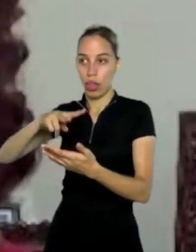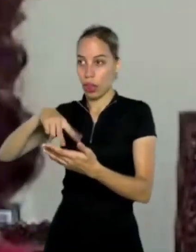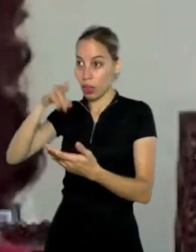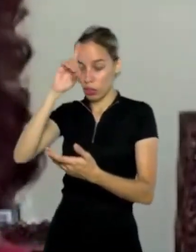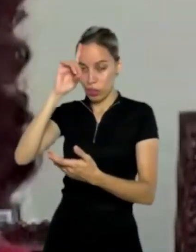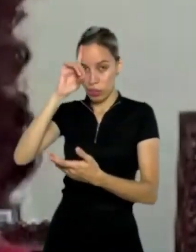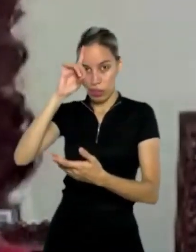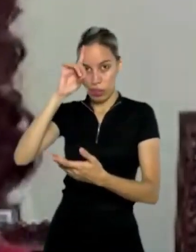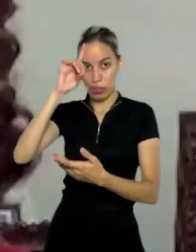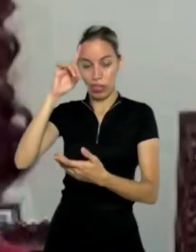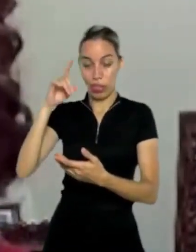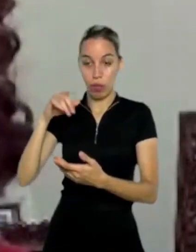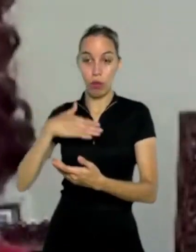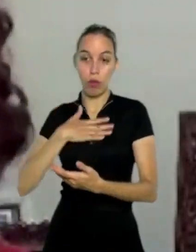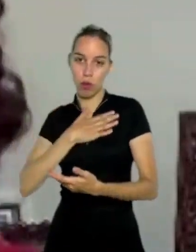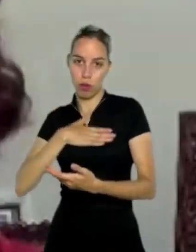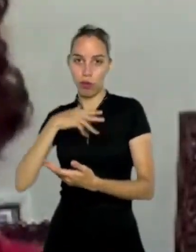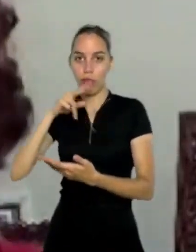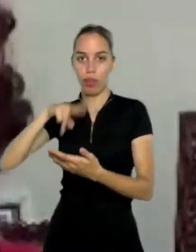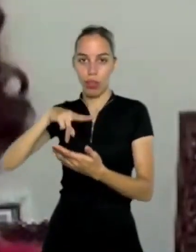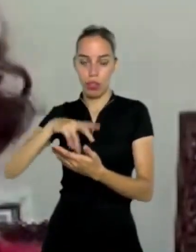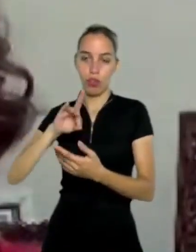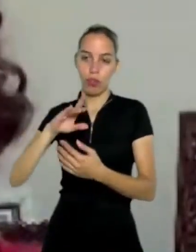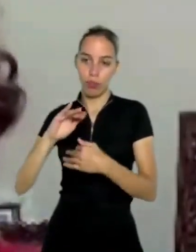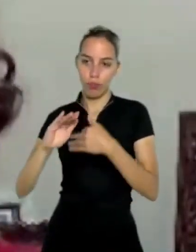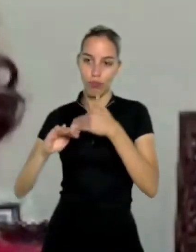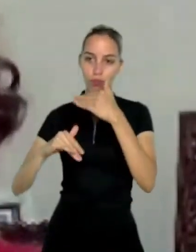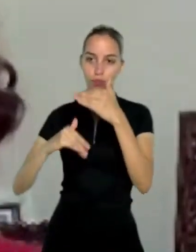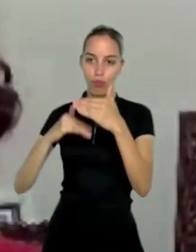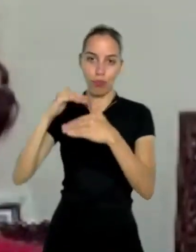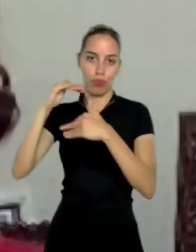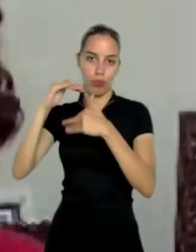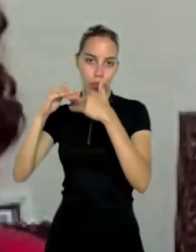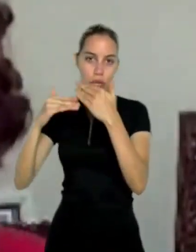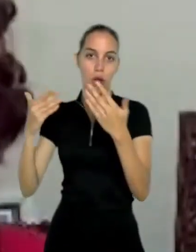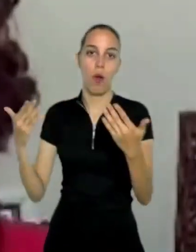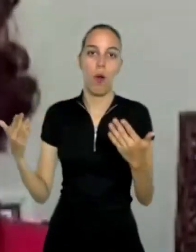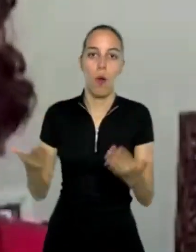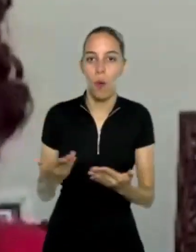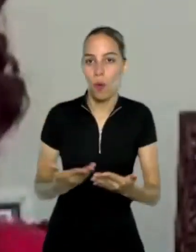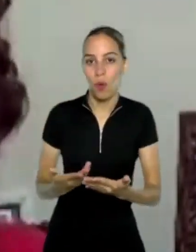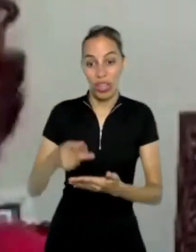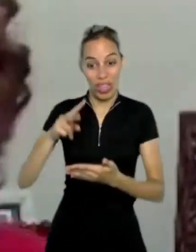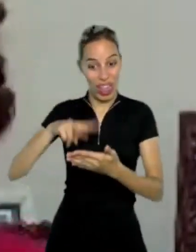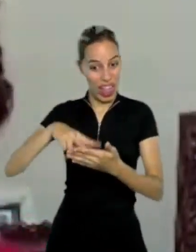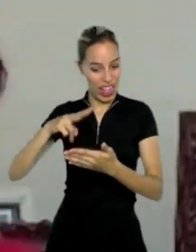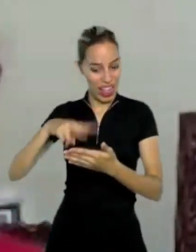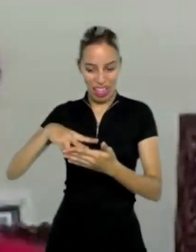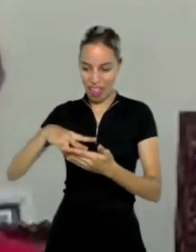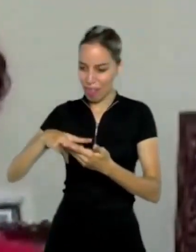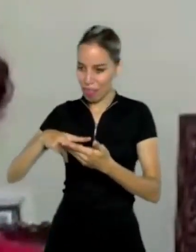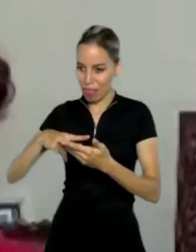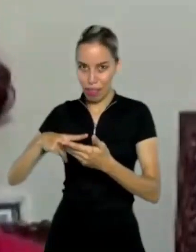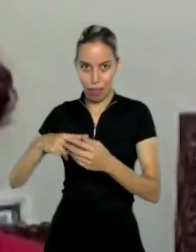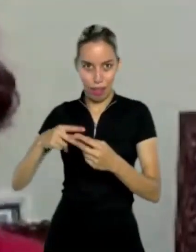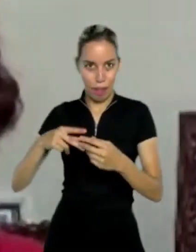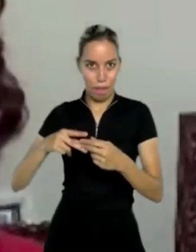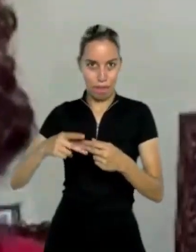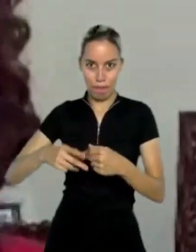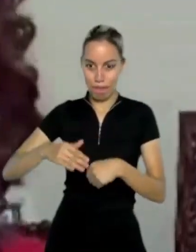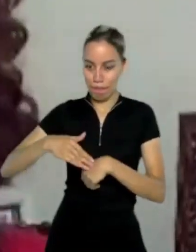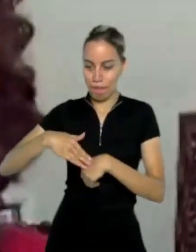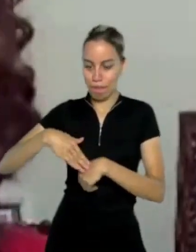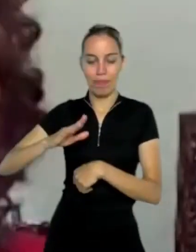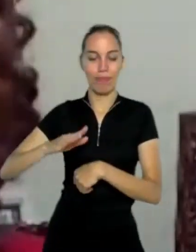E esse gosto pela leitura só foi aumentando, né? Hoje eu sou uma leitora mais compulsiva.